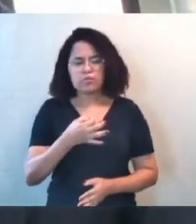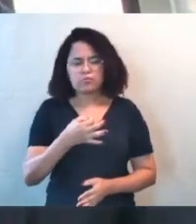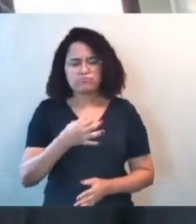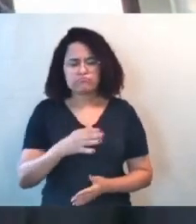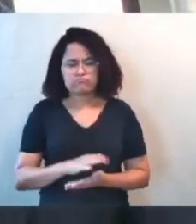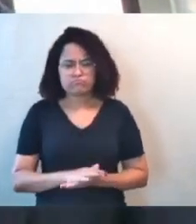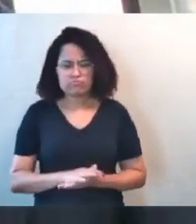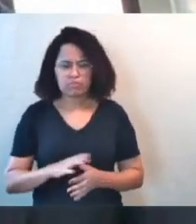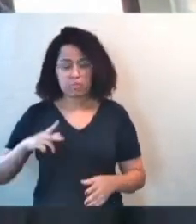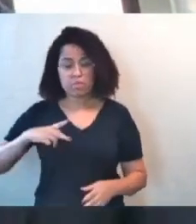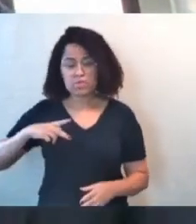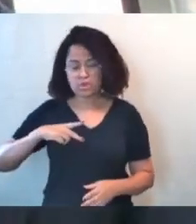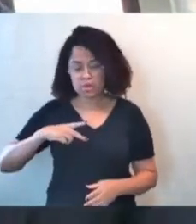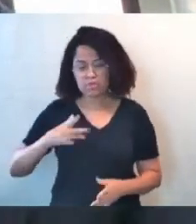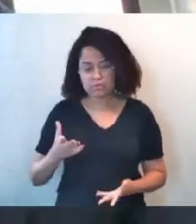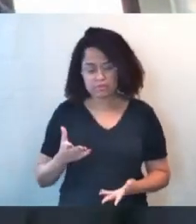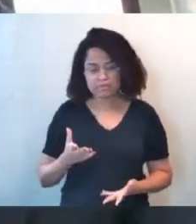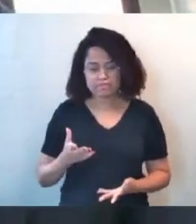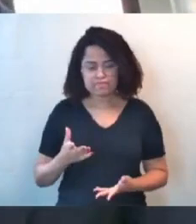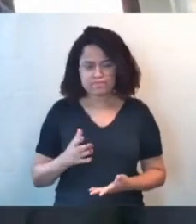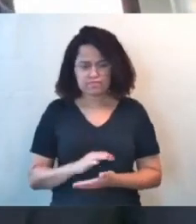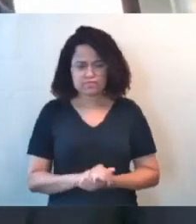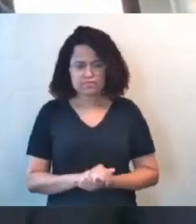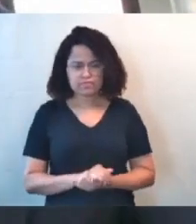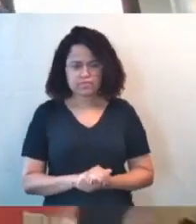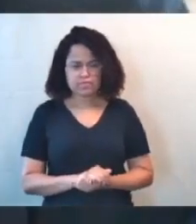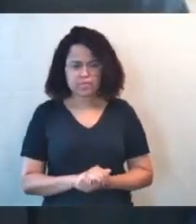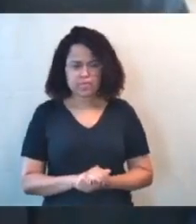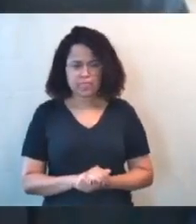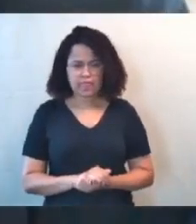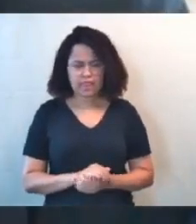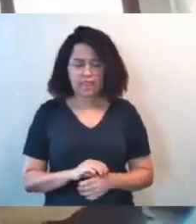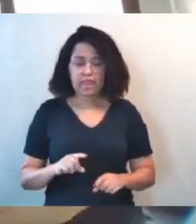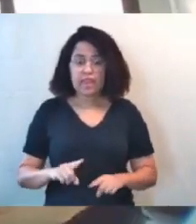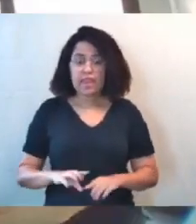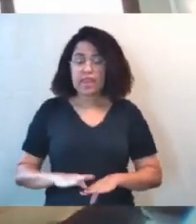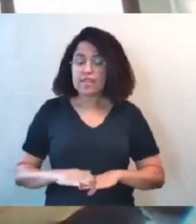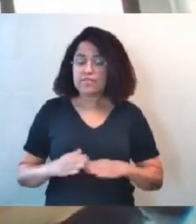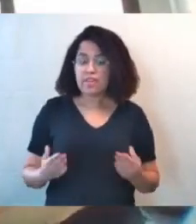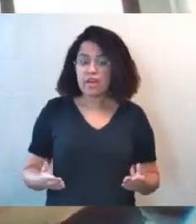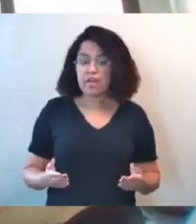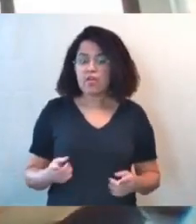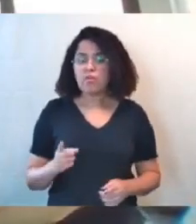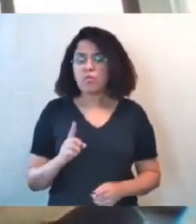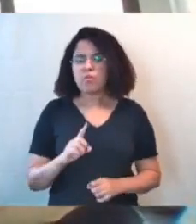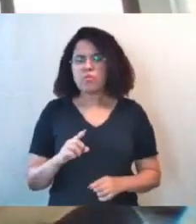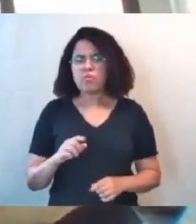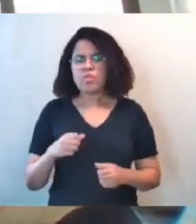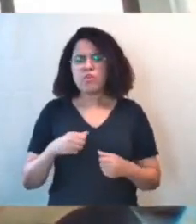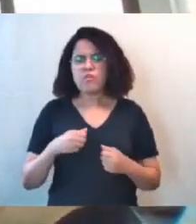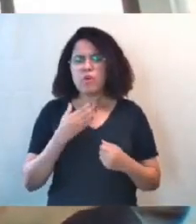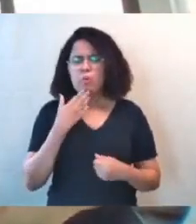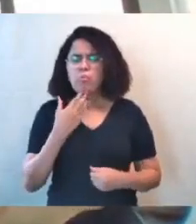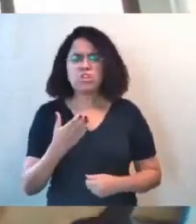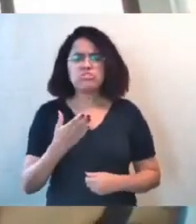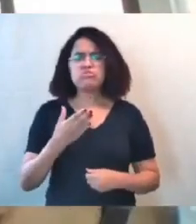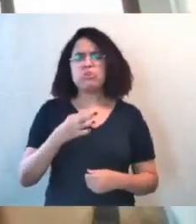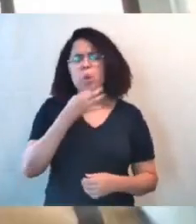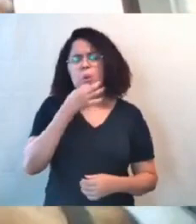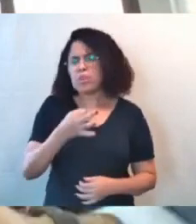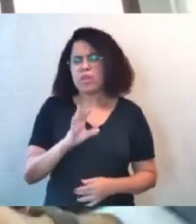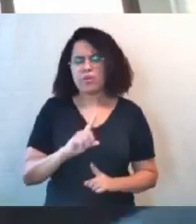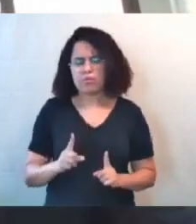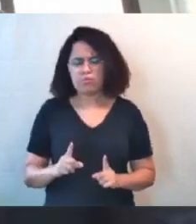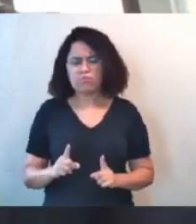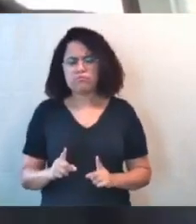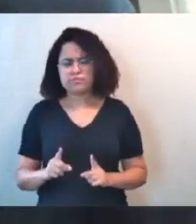Porque não é objeto aqui do depoimento. Não, então não vou, vou pedir opinião. Que eu quero saber o seguinte. Então vamos lá. Doutor André, como